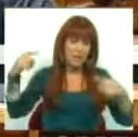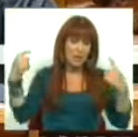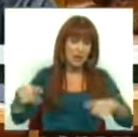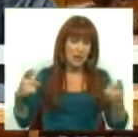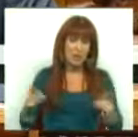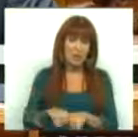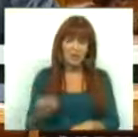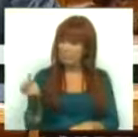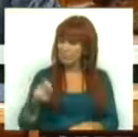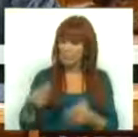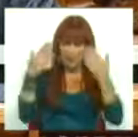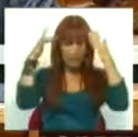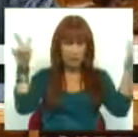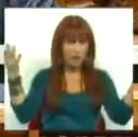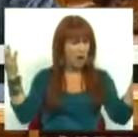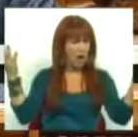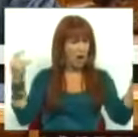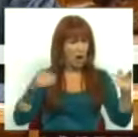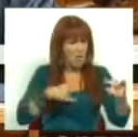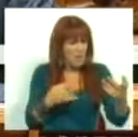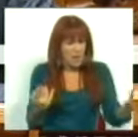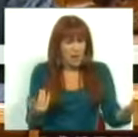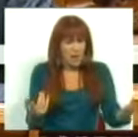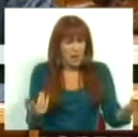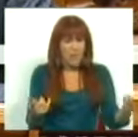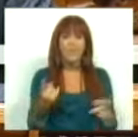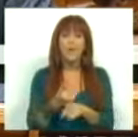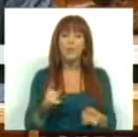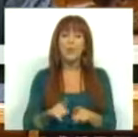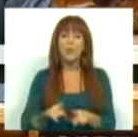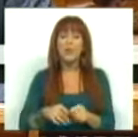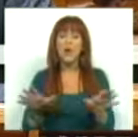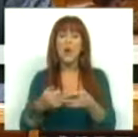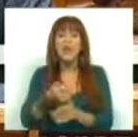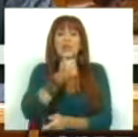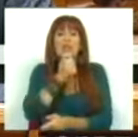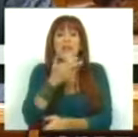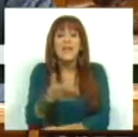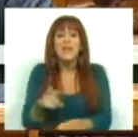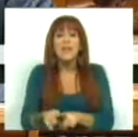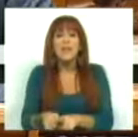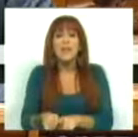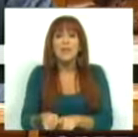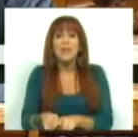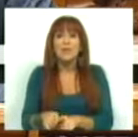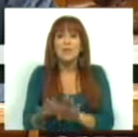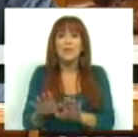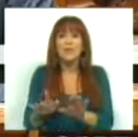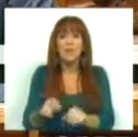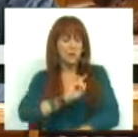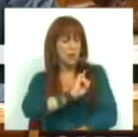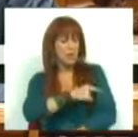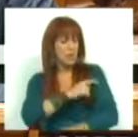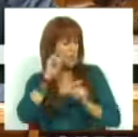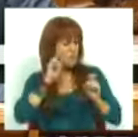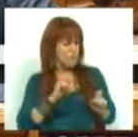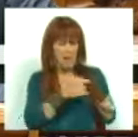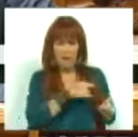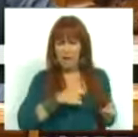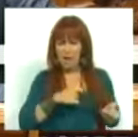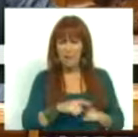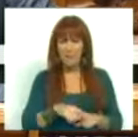municipais, fenómeno democraticamente preocupante, pois estes órgãos deliberativos restaram com poderes de